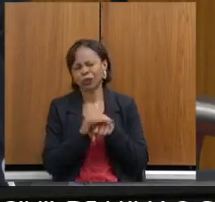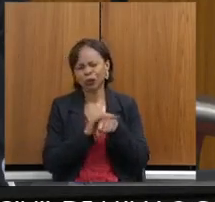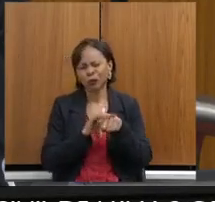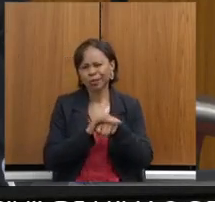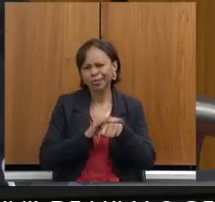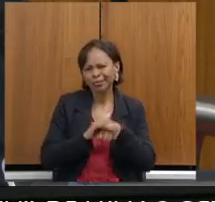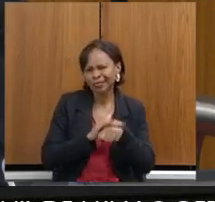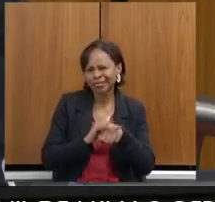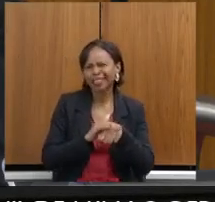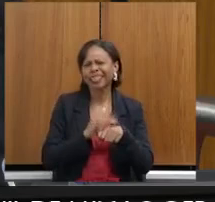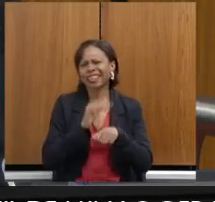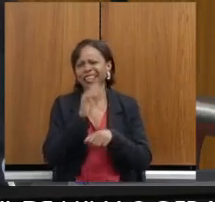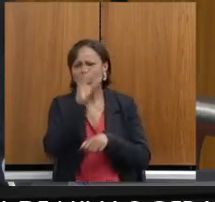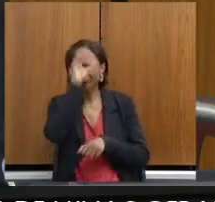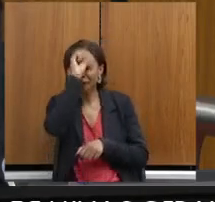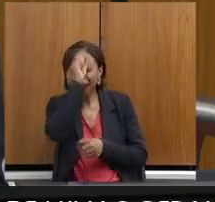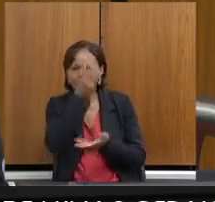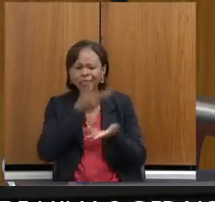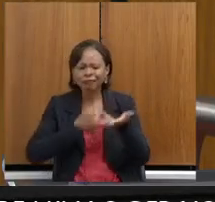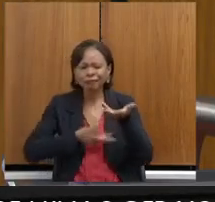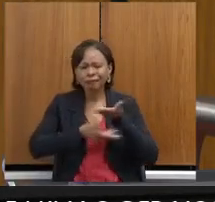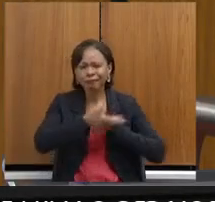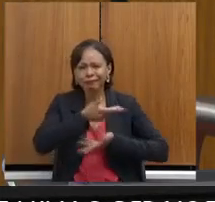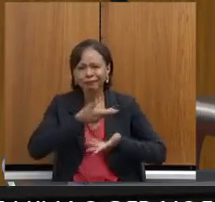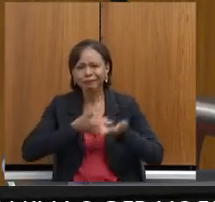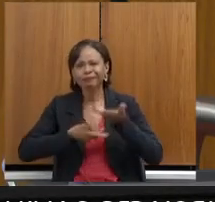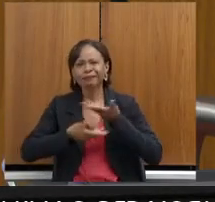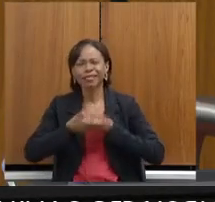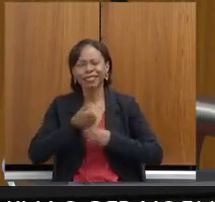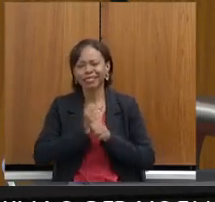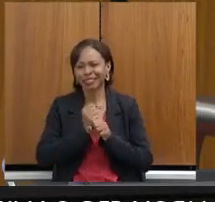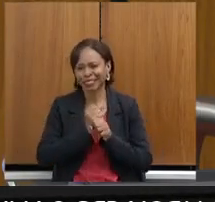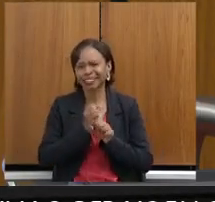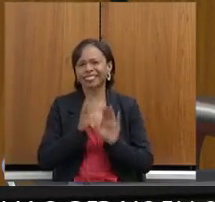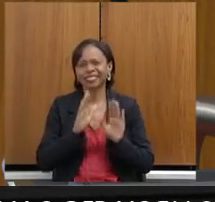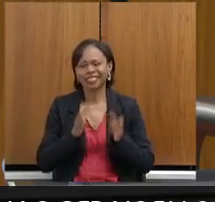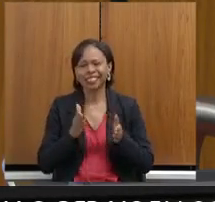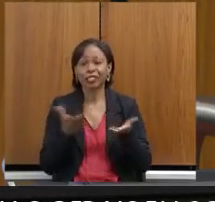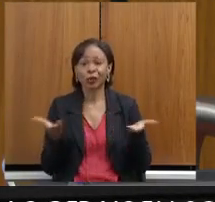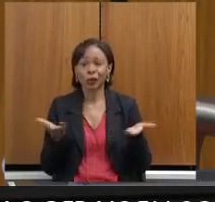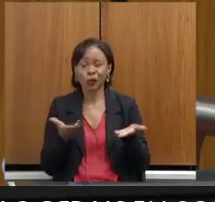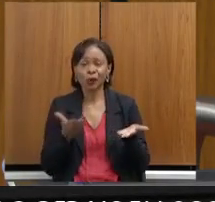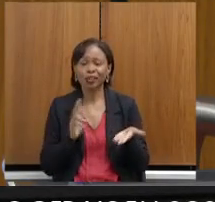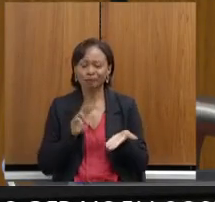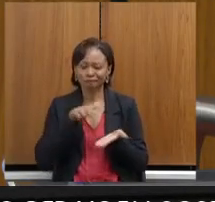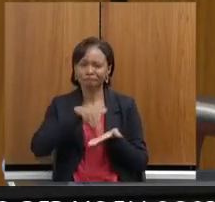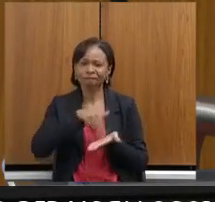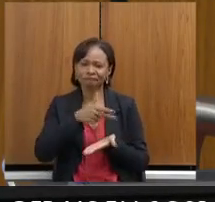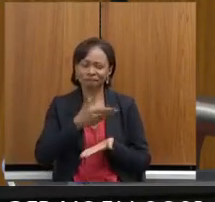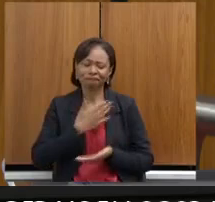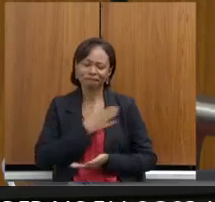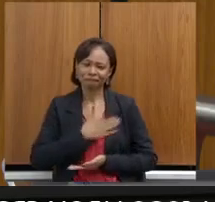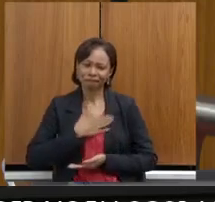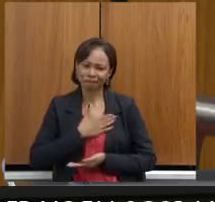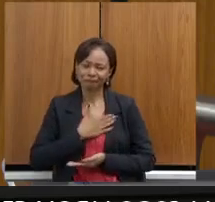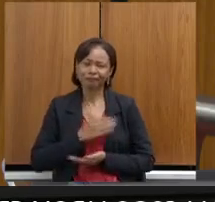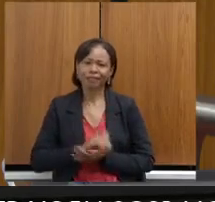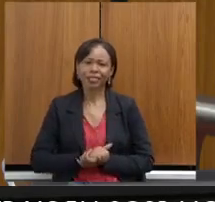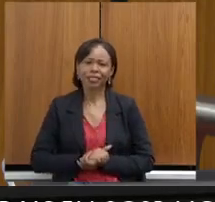aprendendo com ele e é uma satisfação pelo aqui eu queria rapidamente